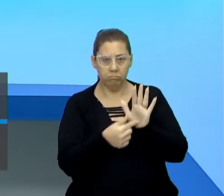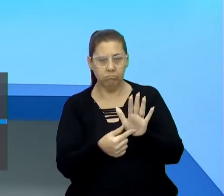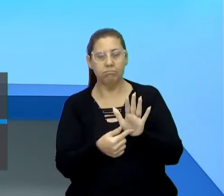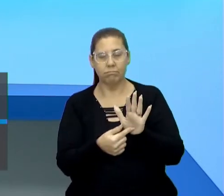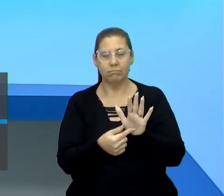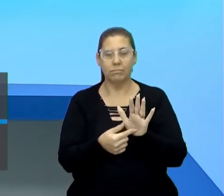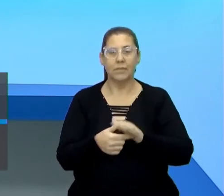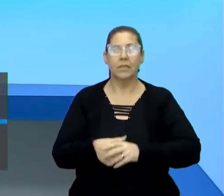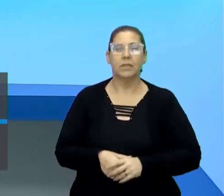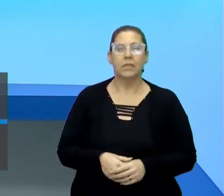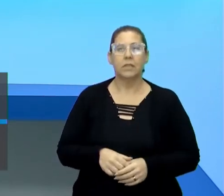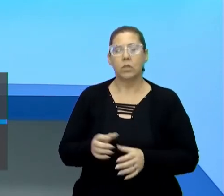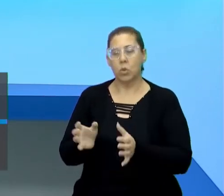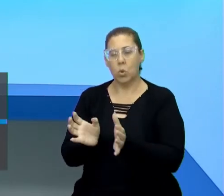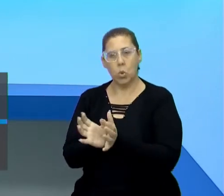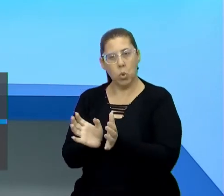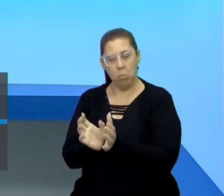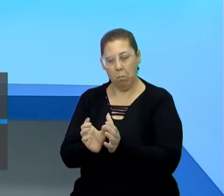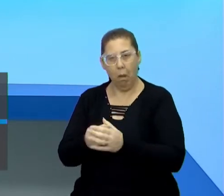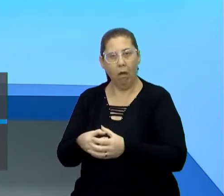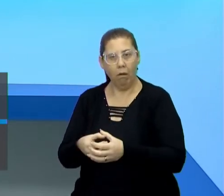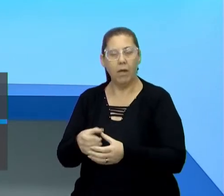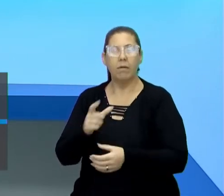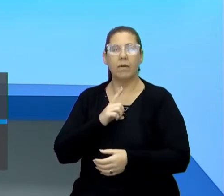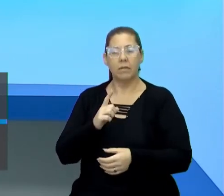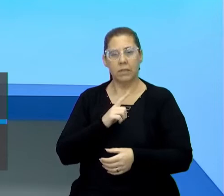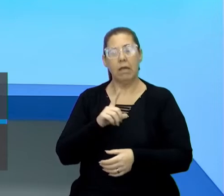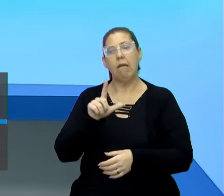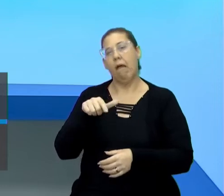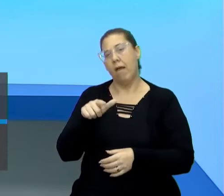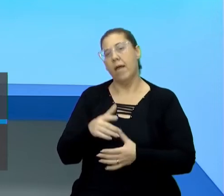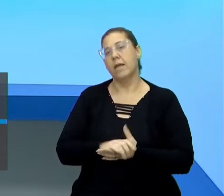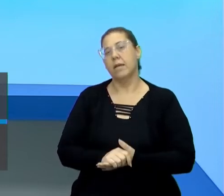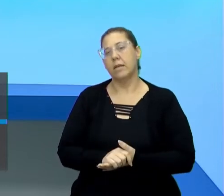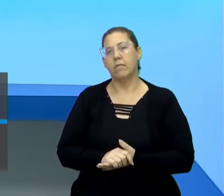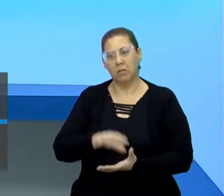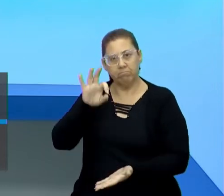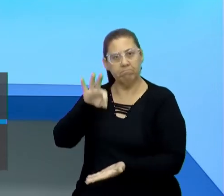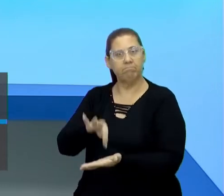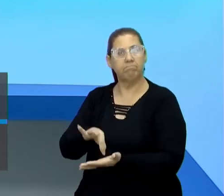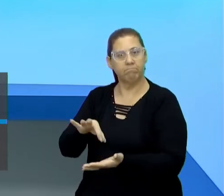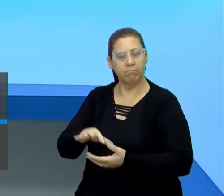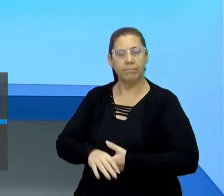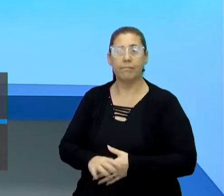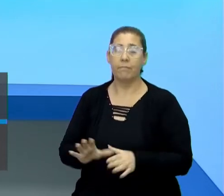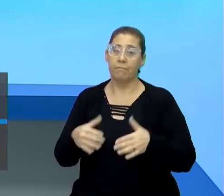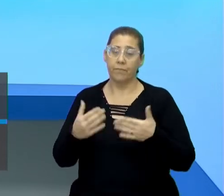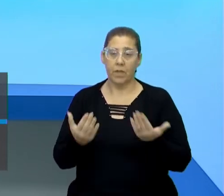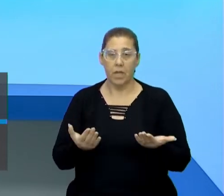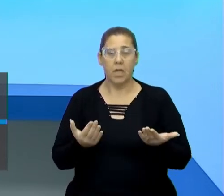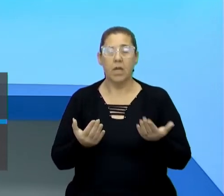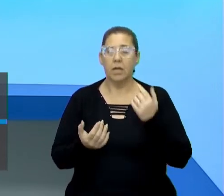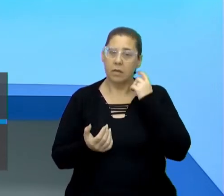fomenta daquele grupo minoritário, ela tenha realmente, ela seja efetiva. Então ela tenha um